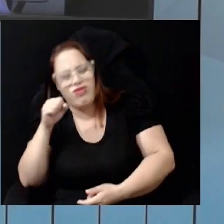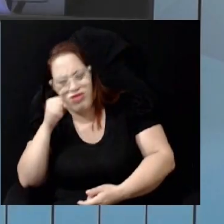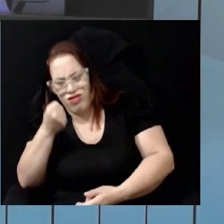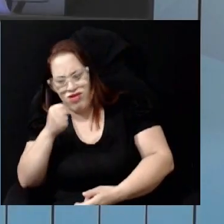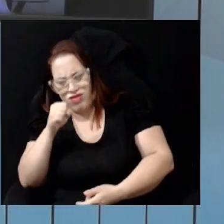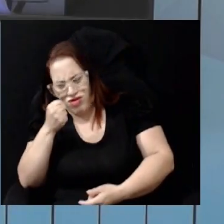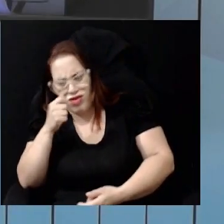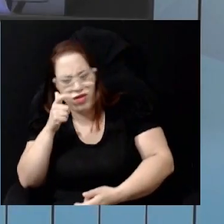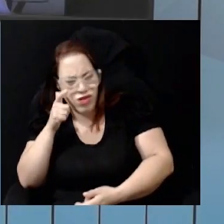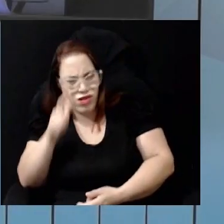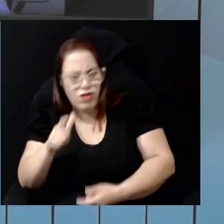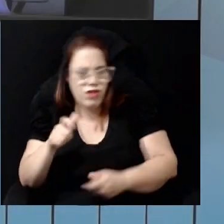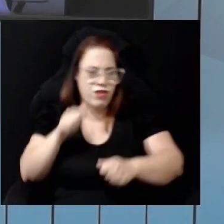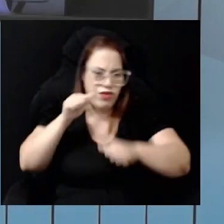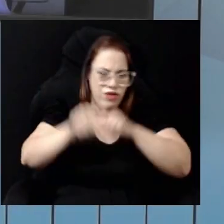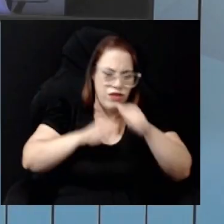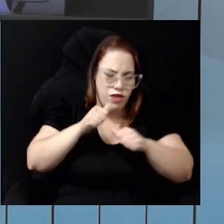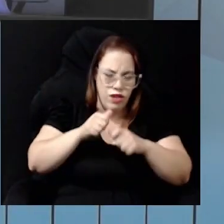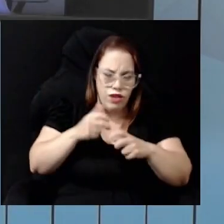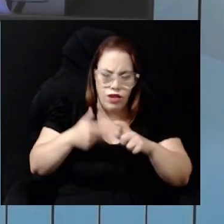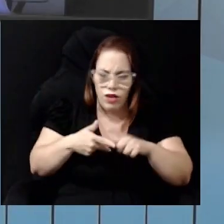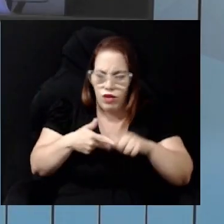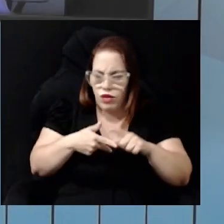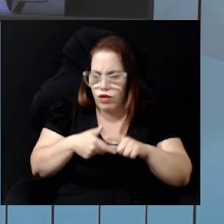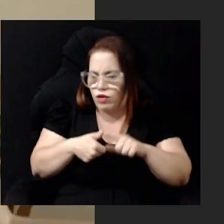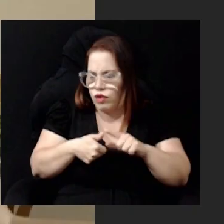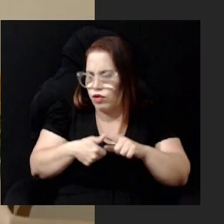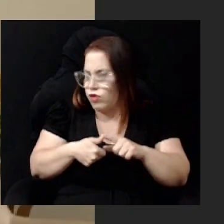já conseguir reverter o quadro, né, doutor Vinícius?